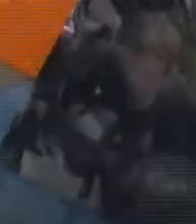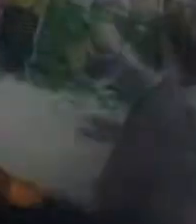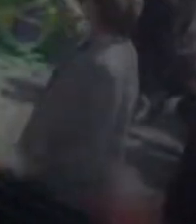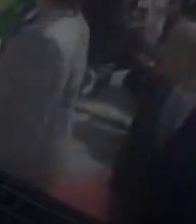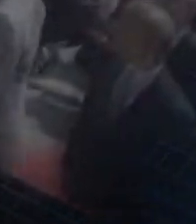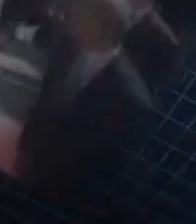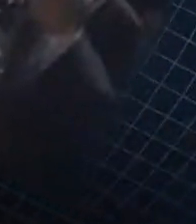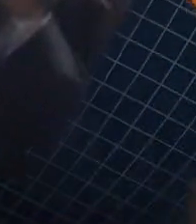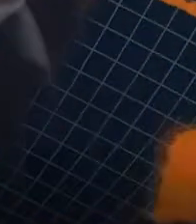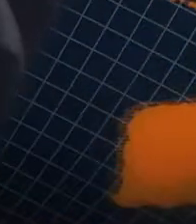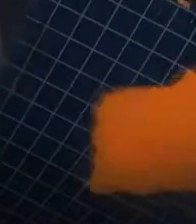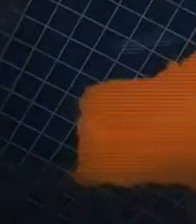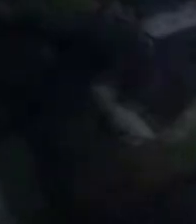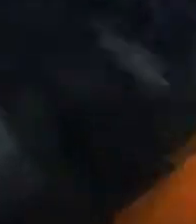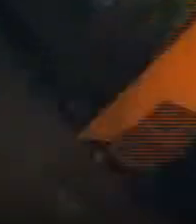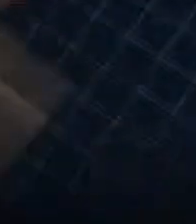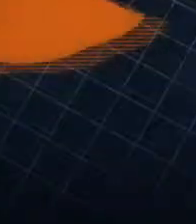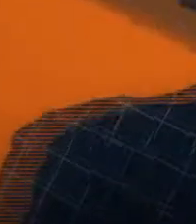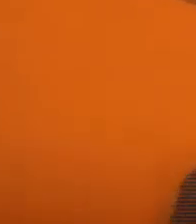e